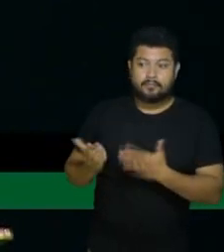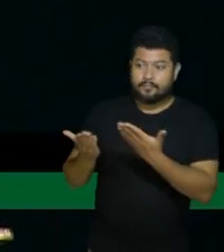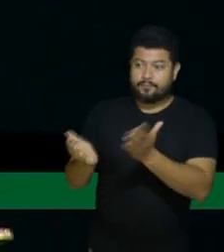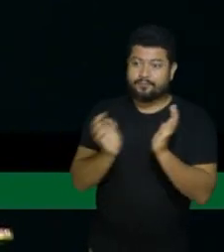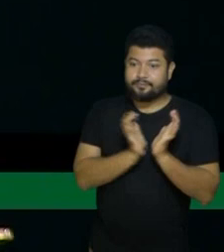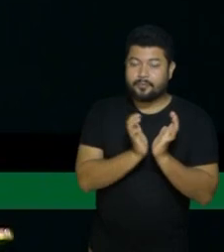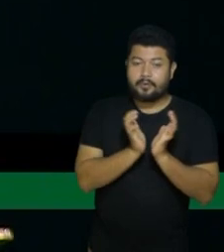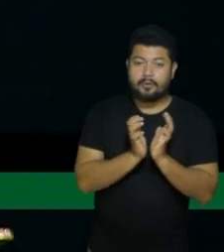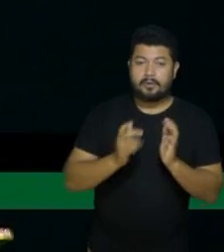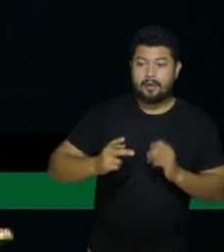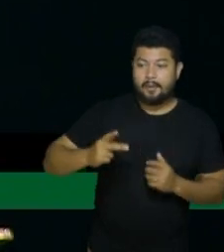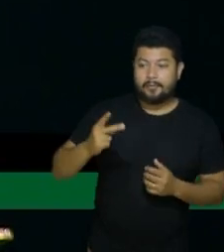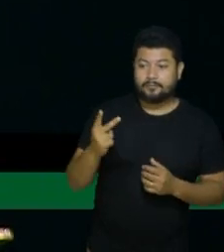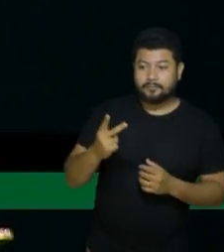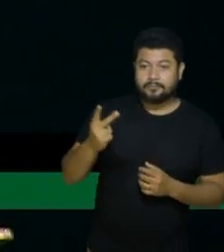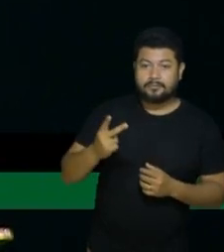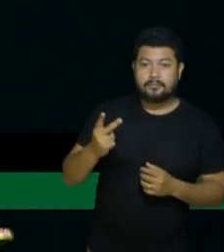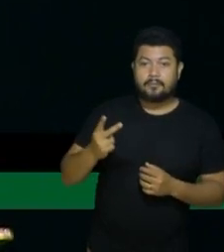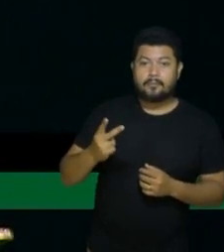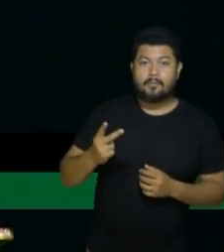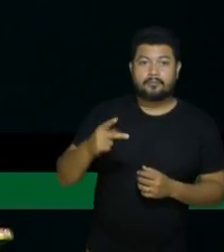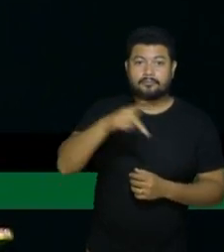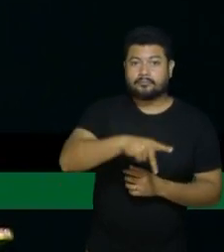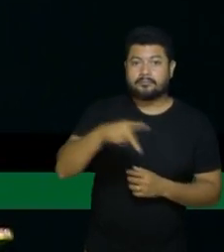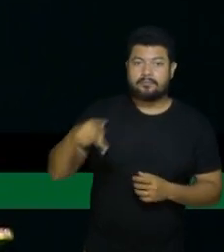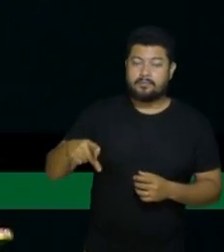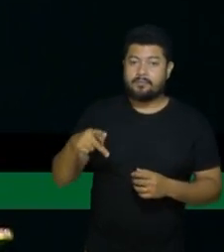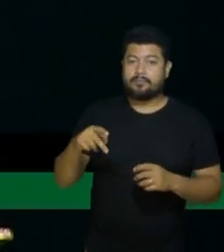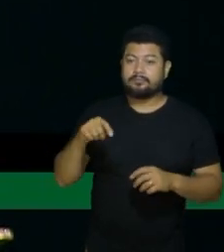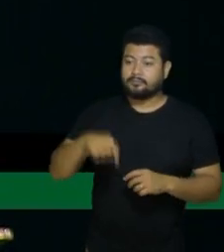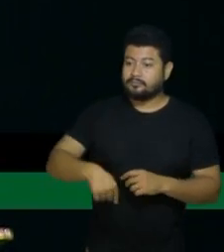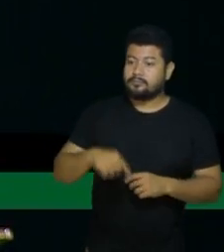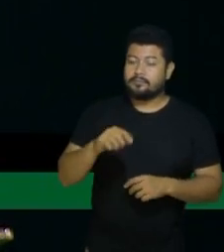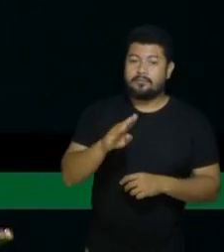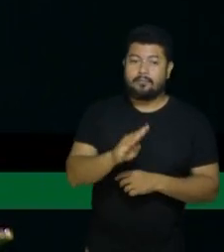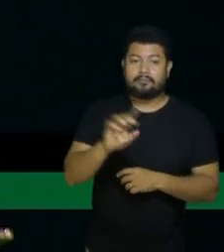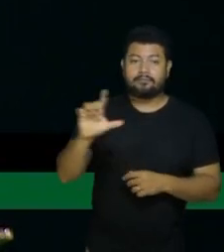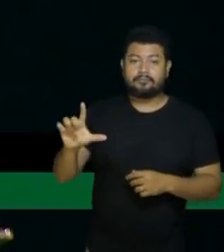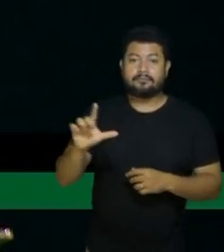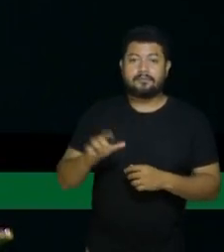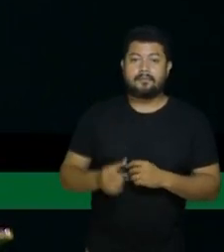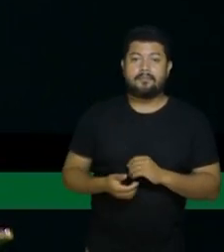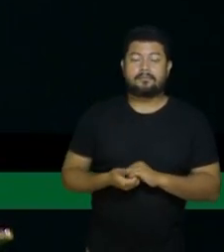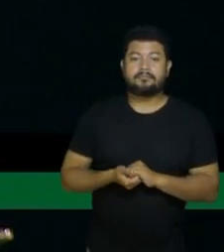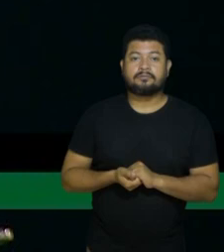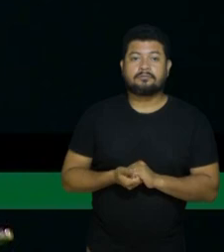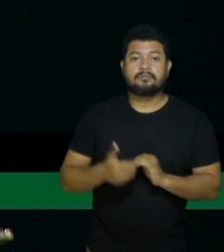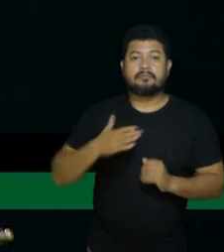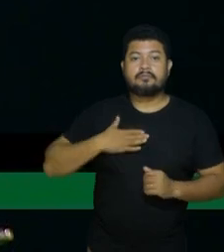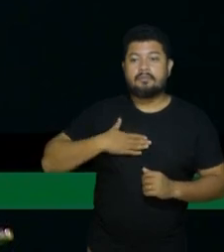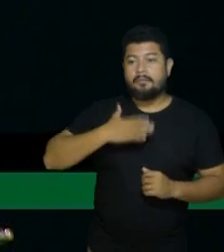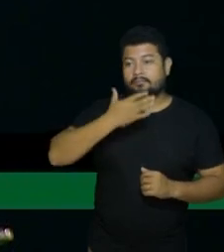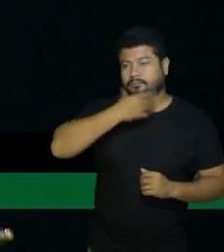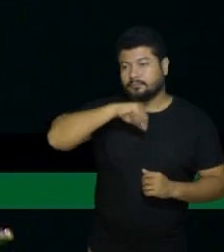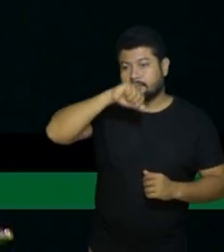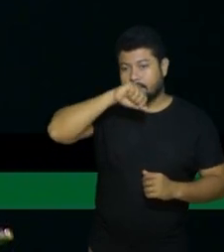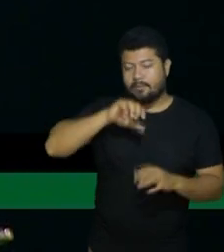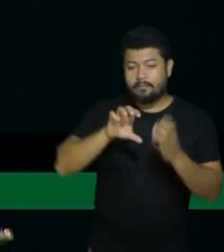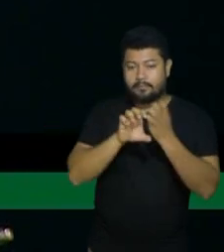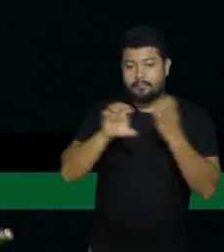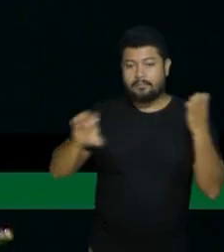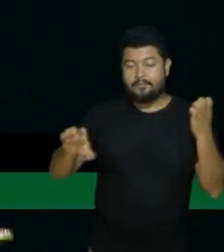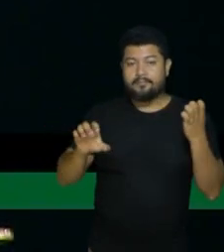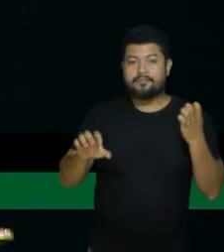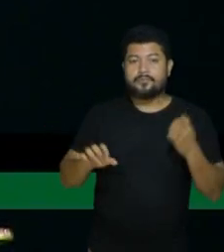a segunda aqui e no estado da mesma forma meu pai falecido Engenheiro João caro